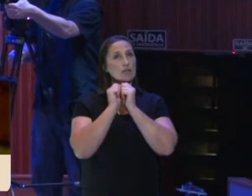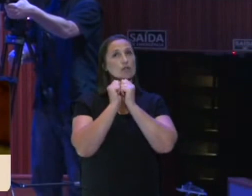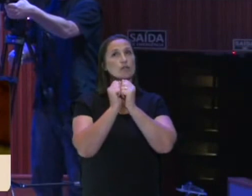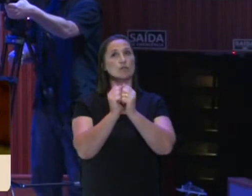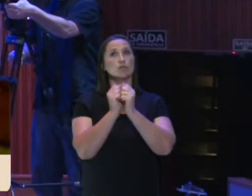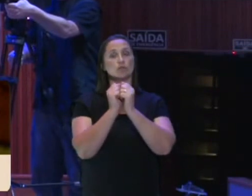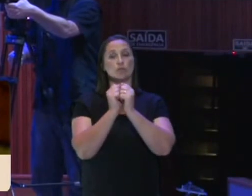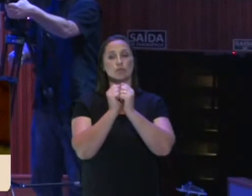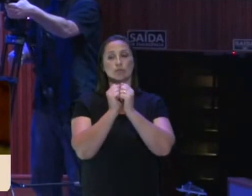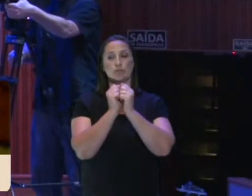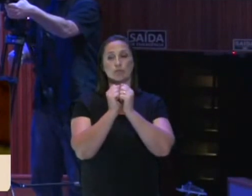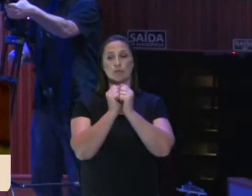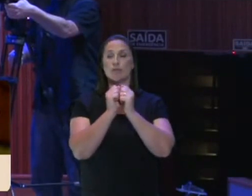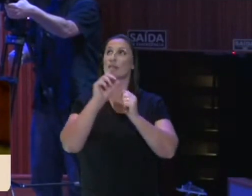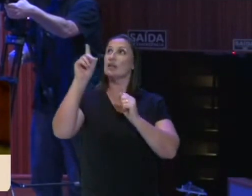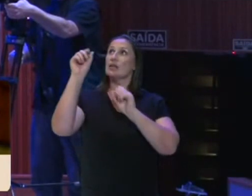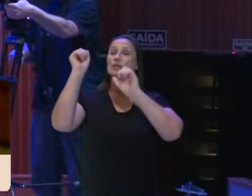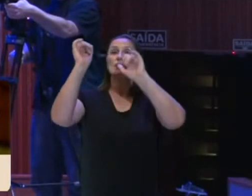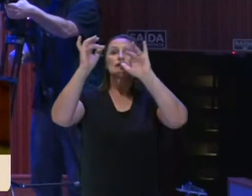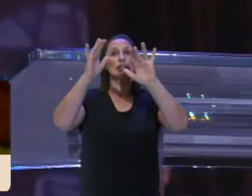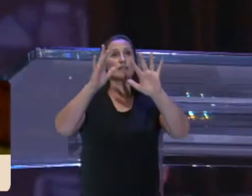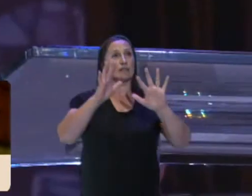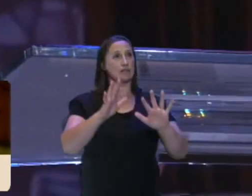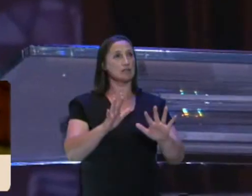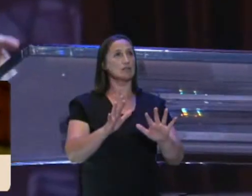esse derramar da graça de Deus.